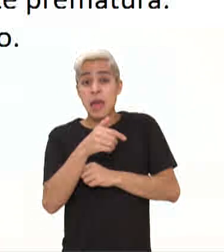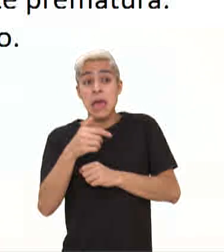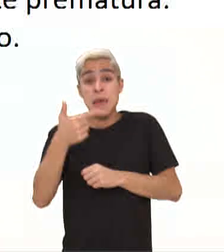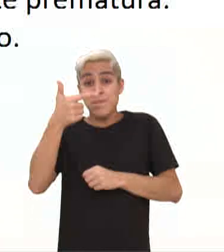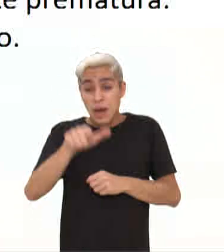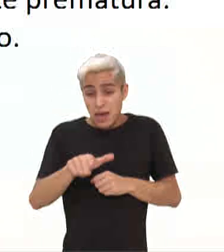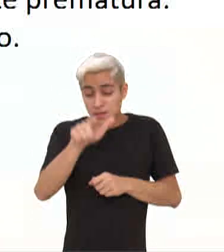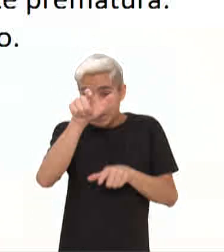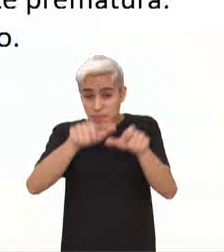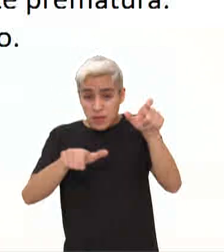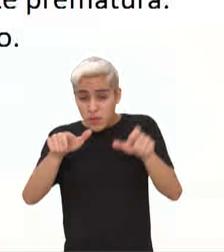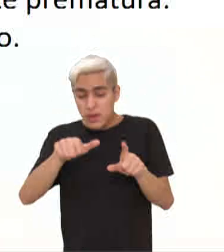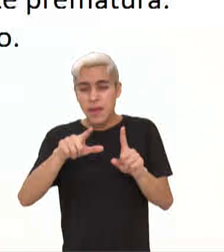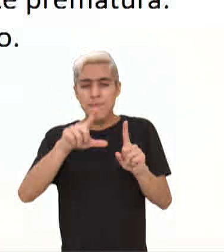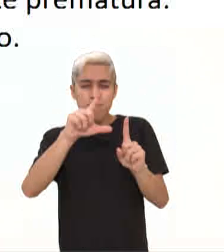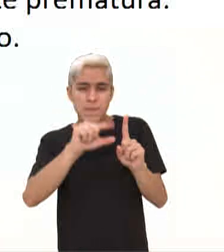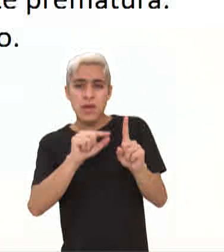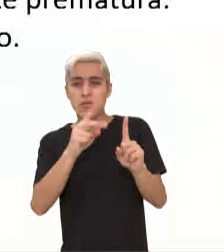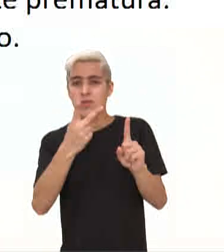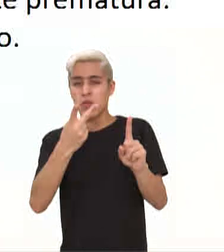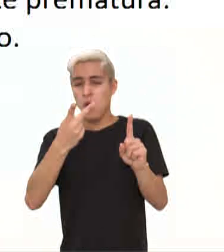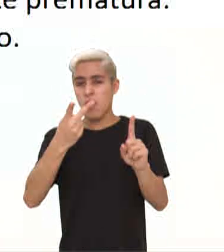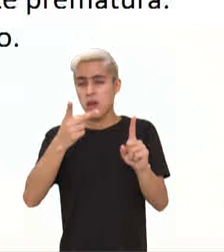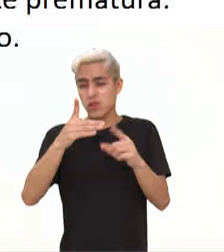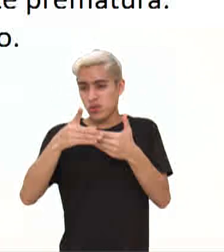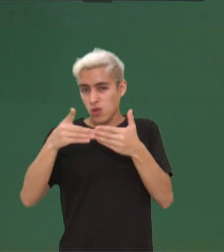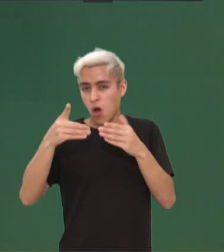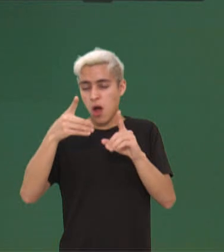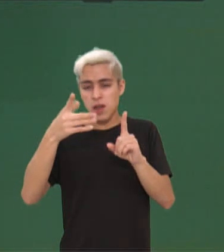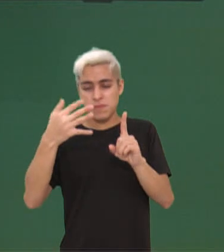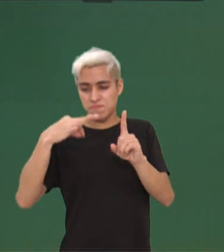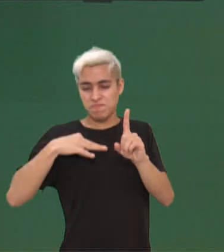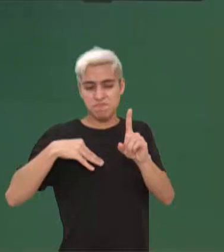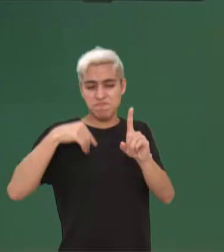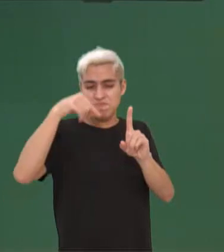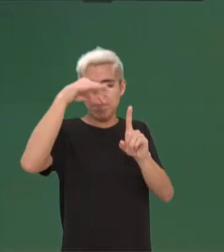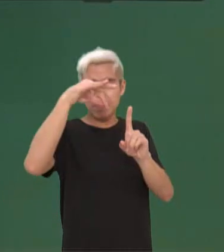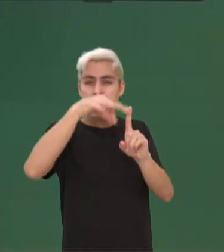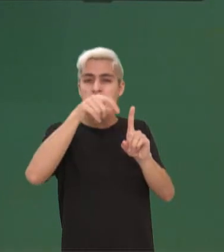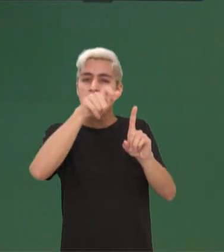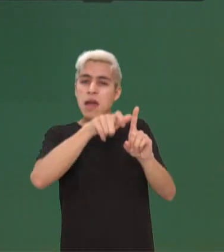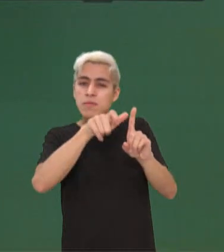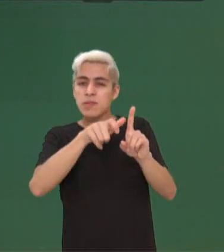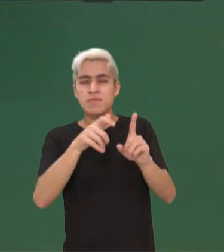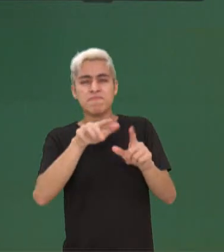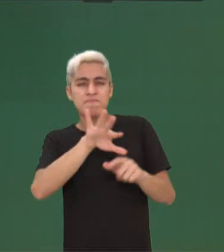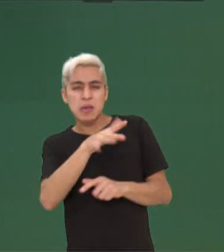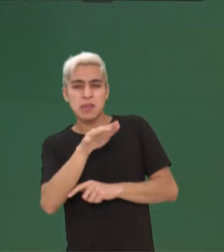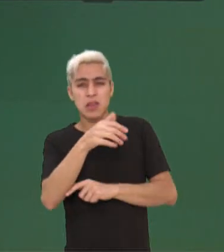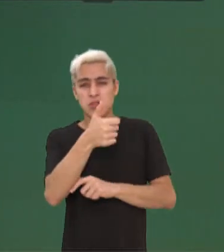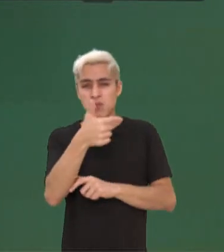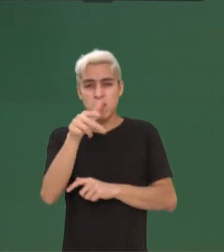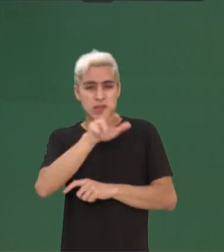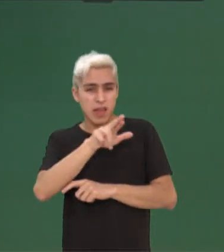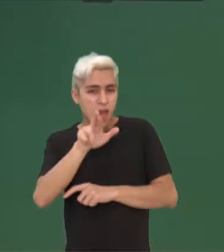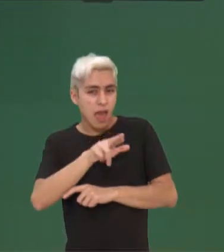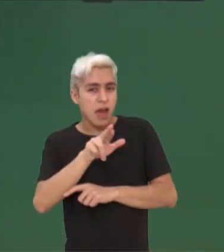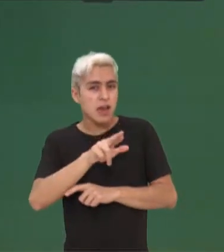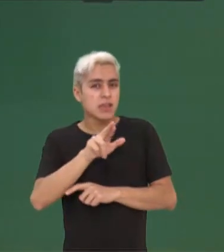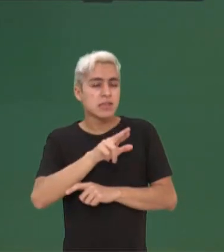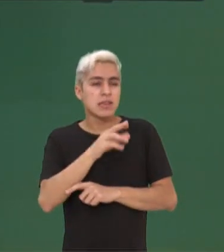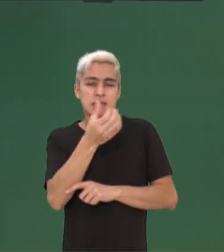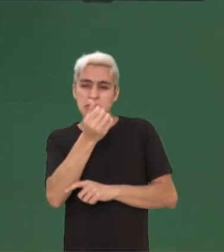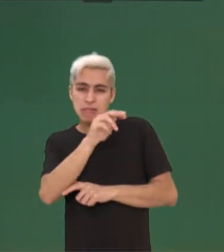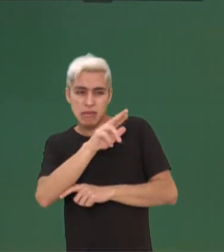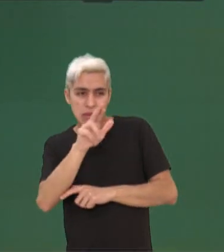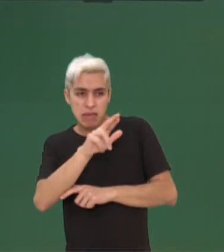de $2 por dia. Claro que daí faz as devidas conversões aí, mas vai dar lá na casa de 12 reais, de